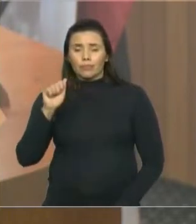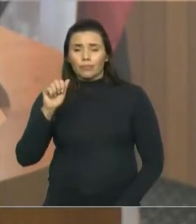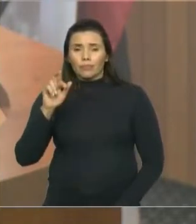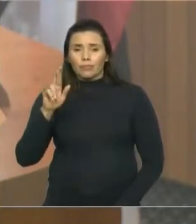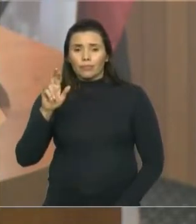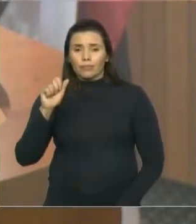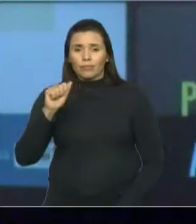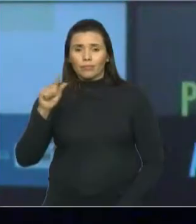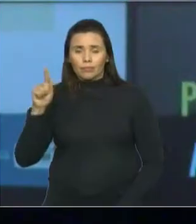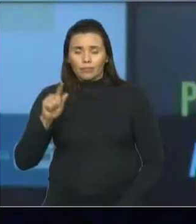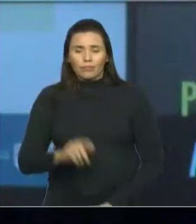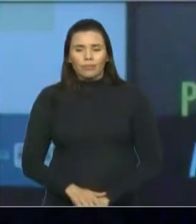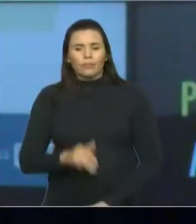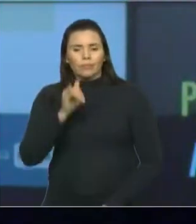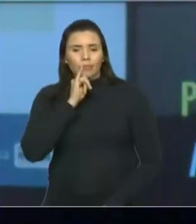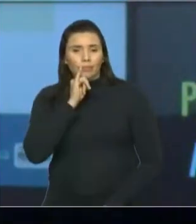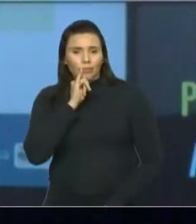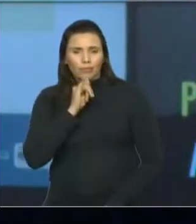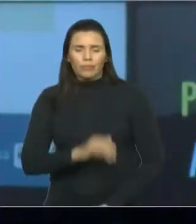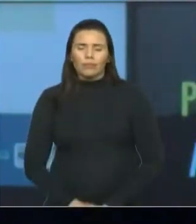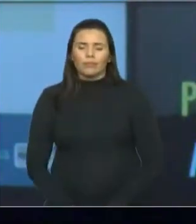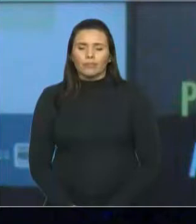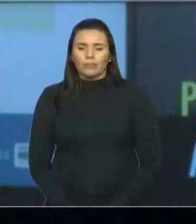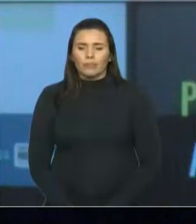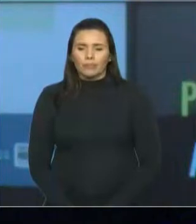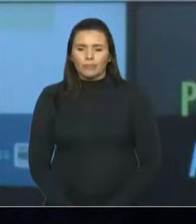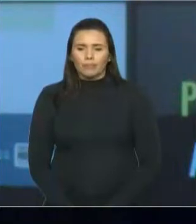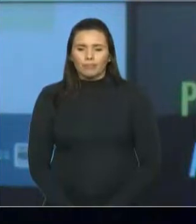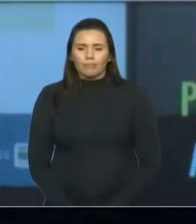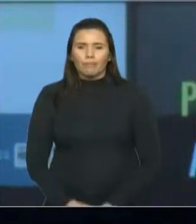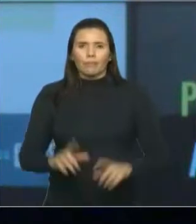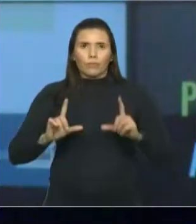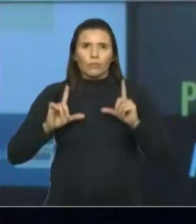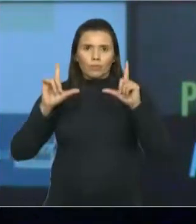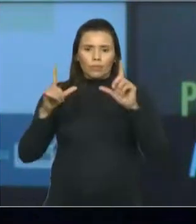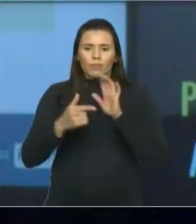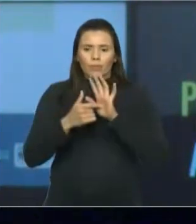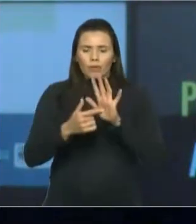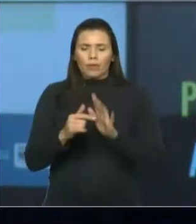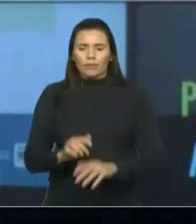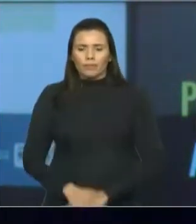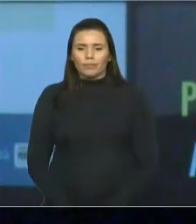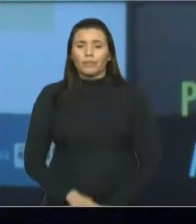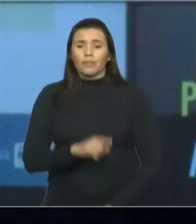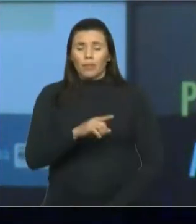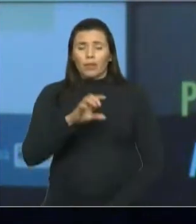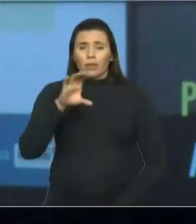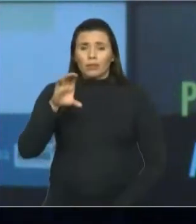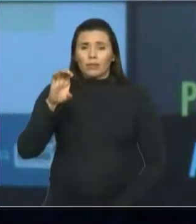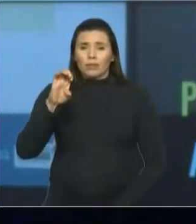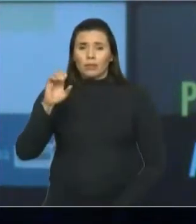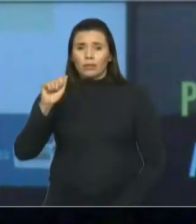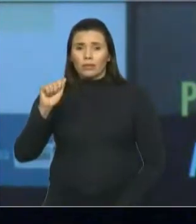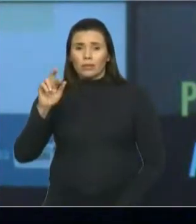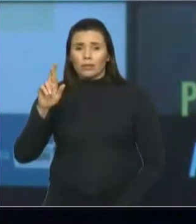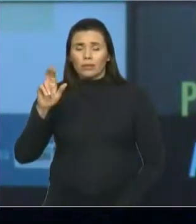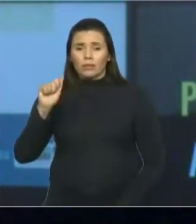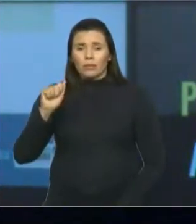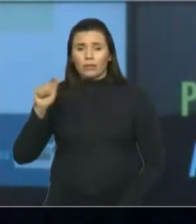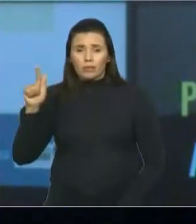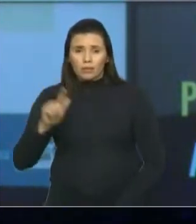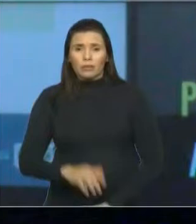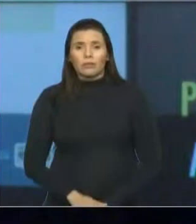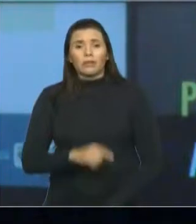O Ceará, ele hoje pode ser um modelo de referência de saúde pública para o Nordeste. Ele é um